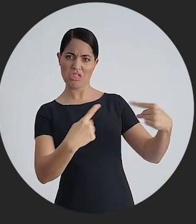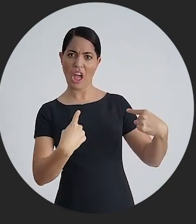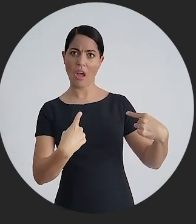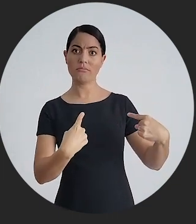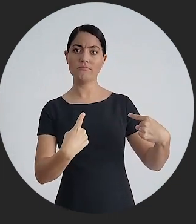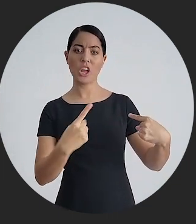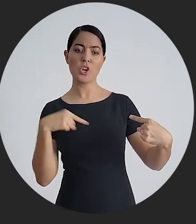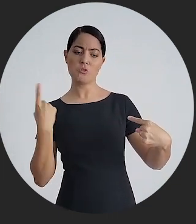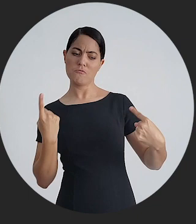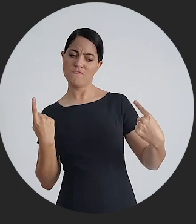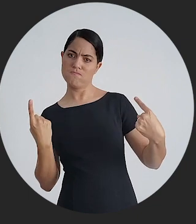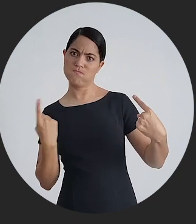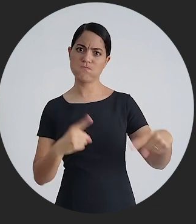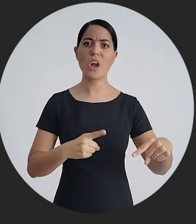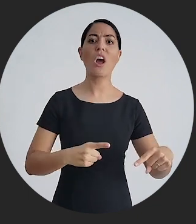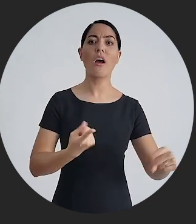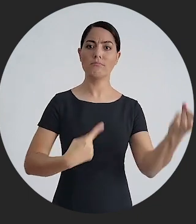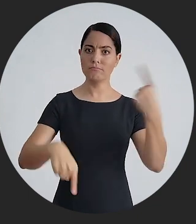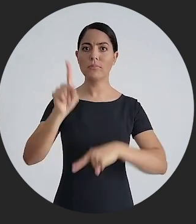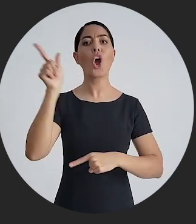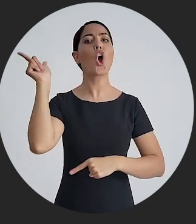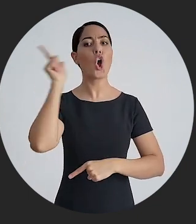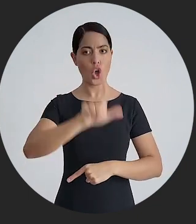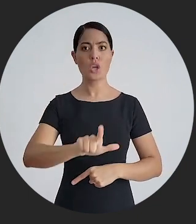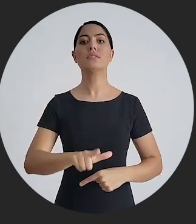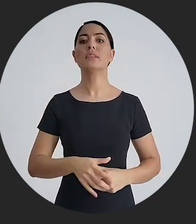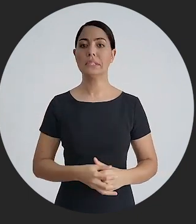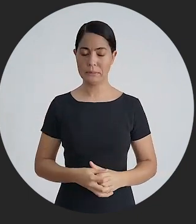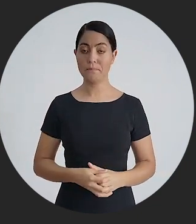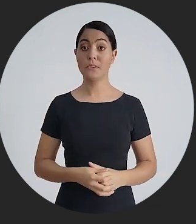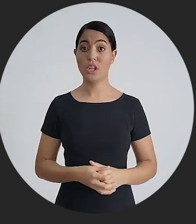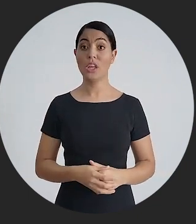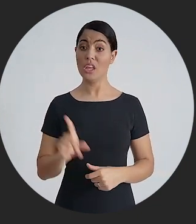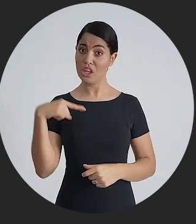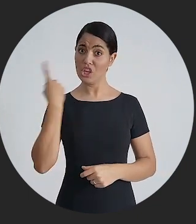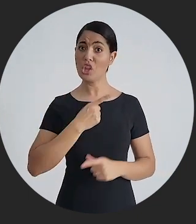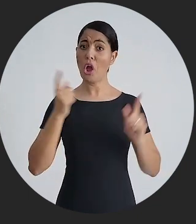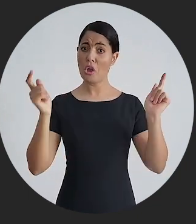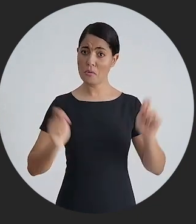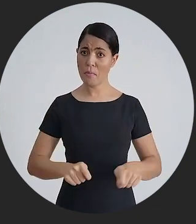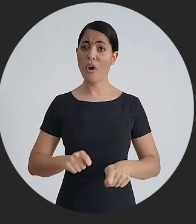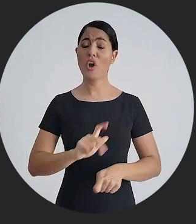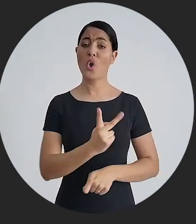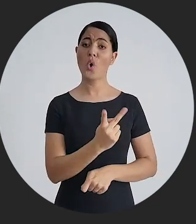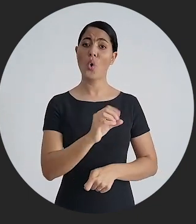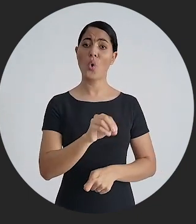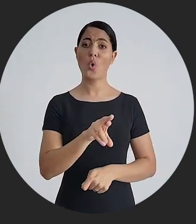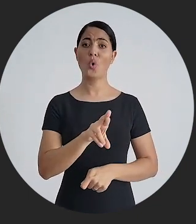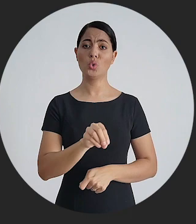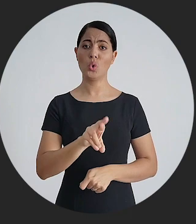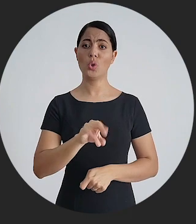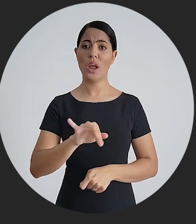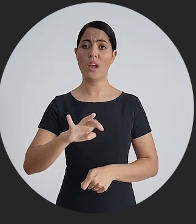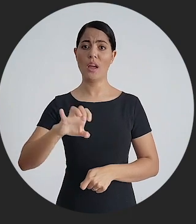enfrentar essa tentativa de desvalorização da advocacia e que possamos